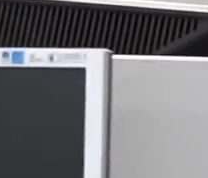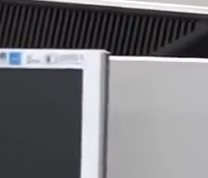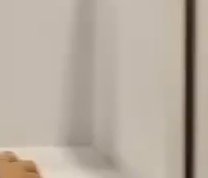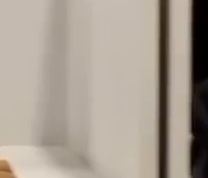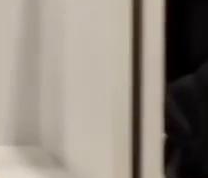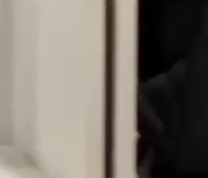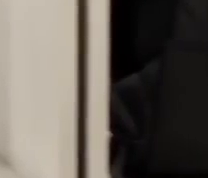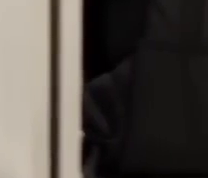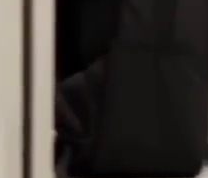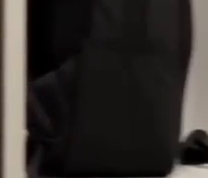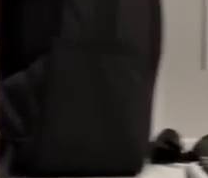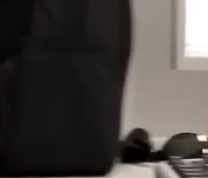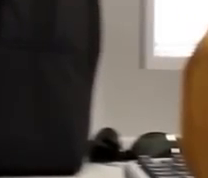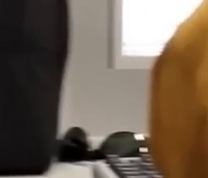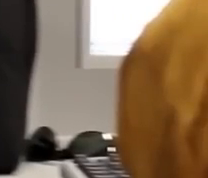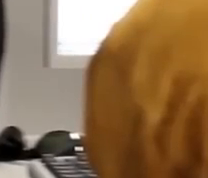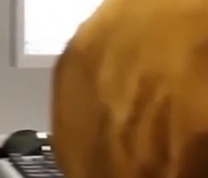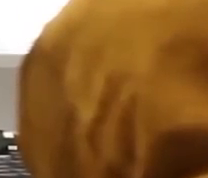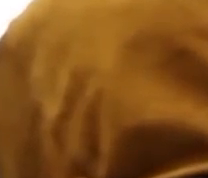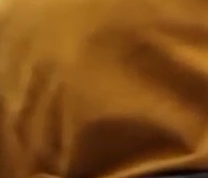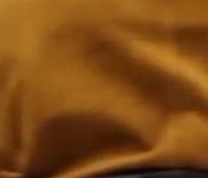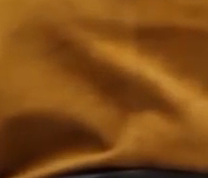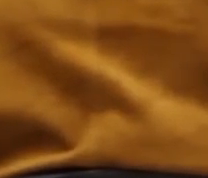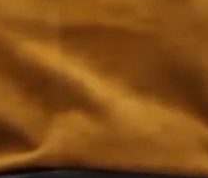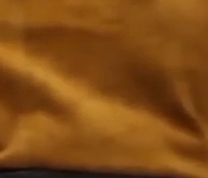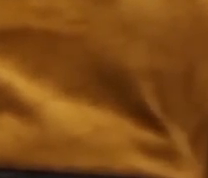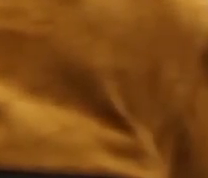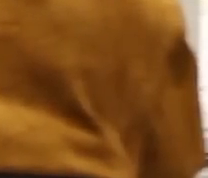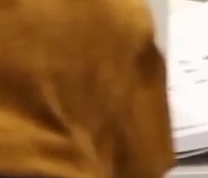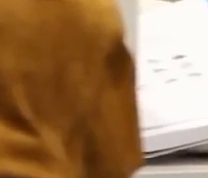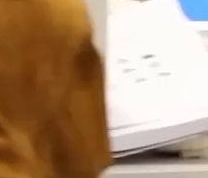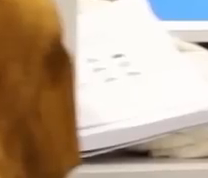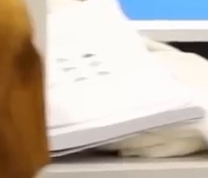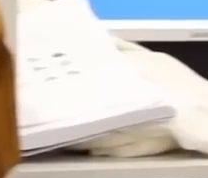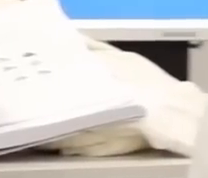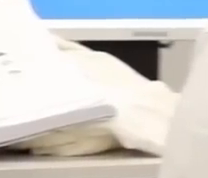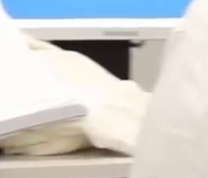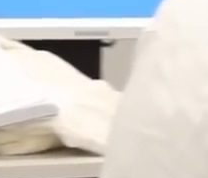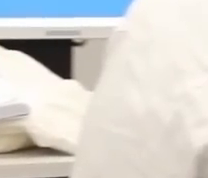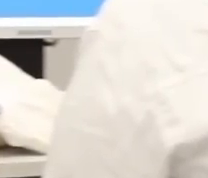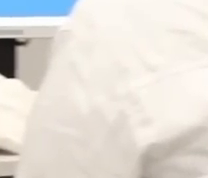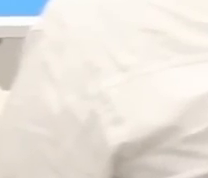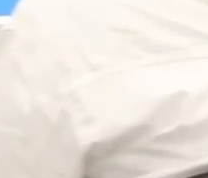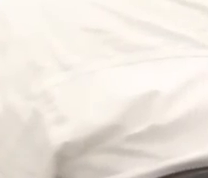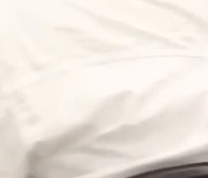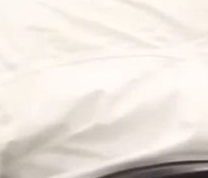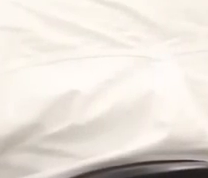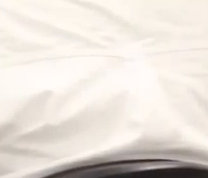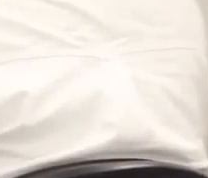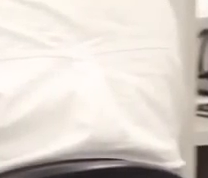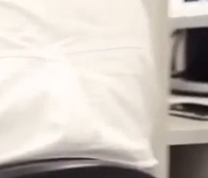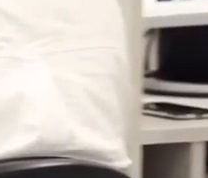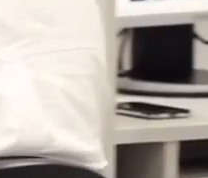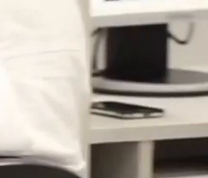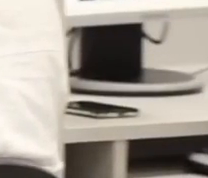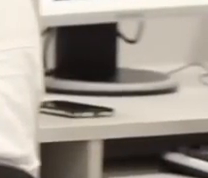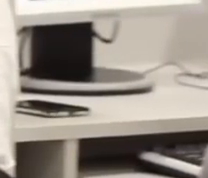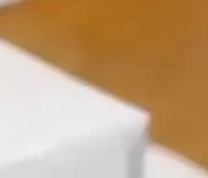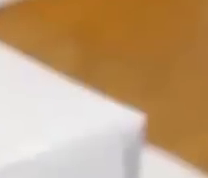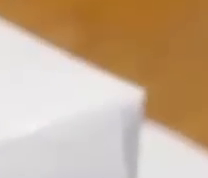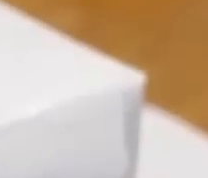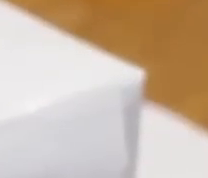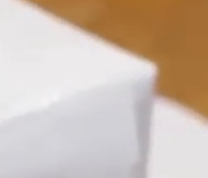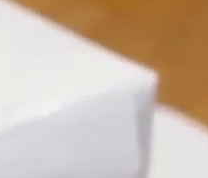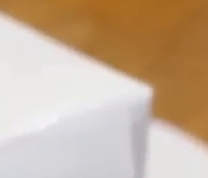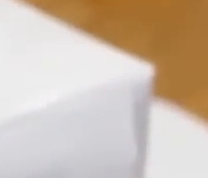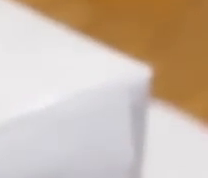páginas. A Câmara também oferece acesso facilitado para cadeirantes e portadores de pequenas deficiências visuais.